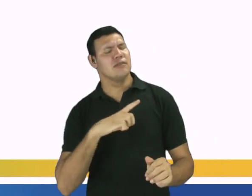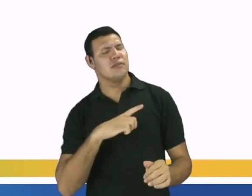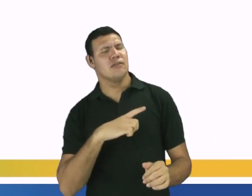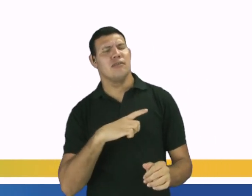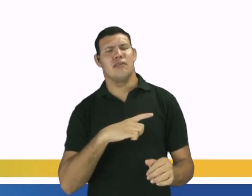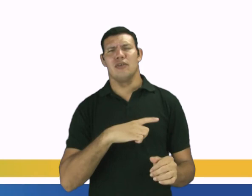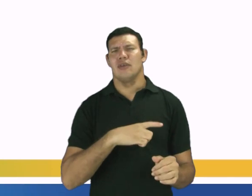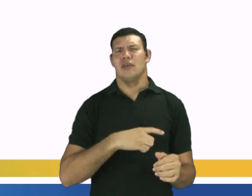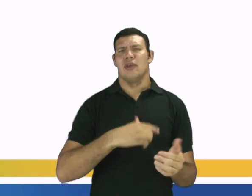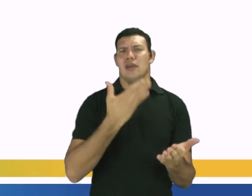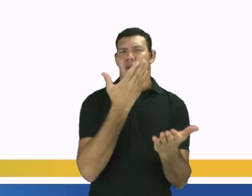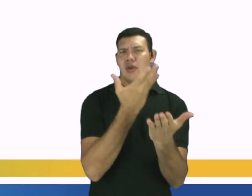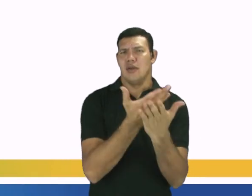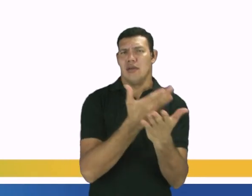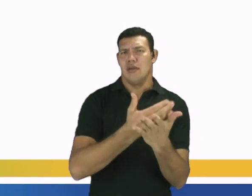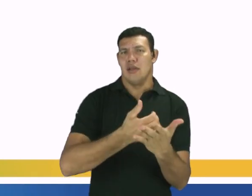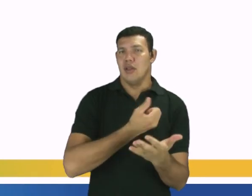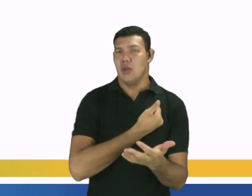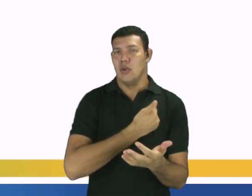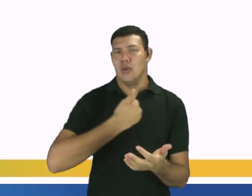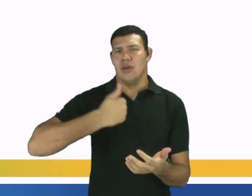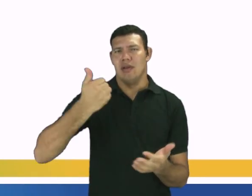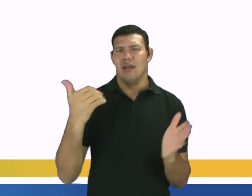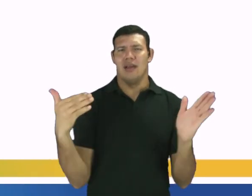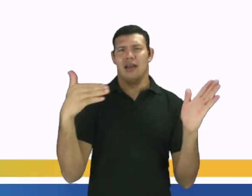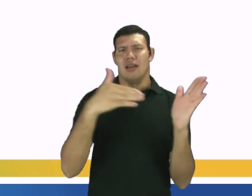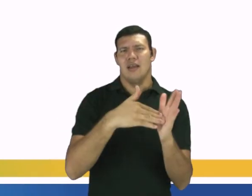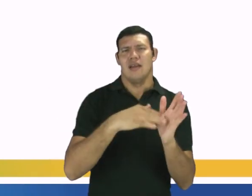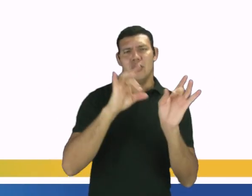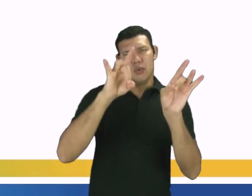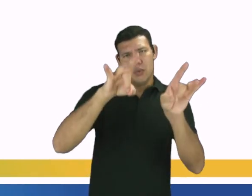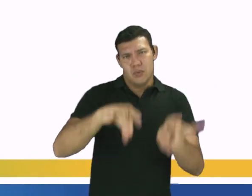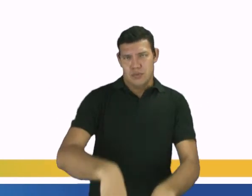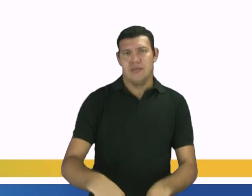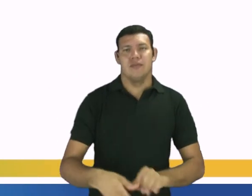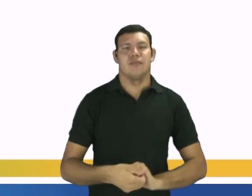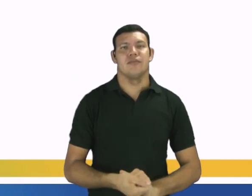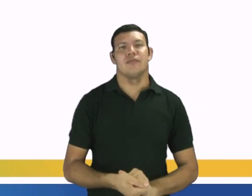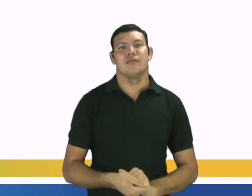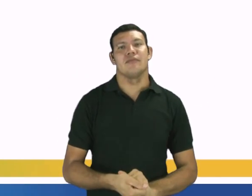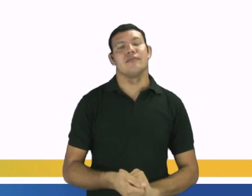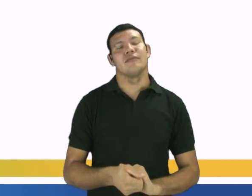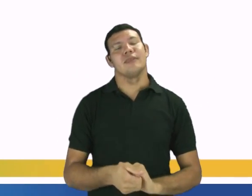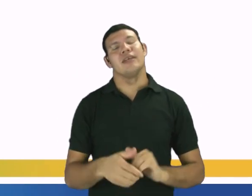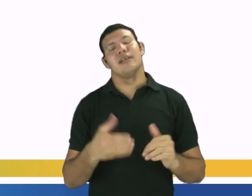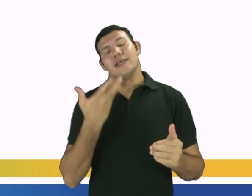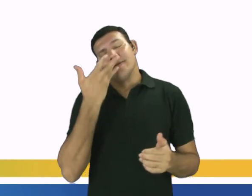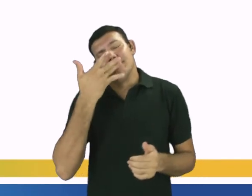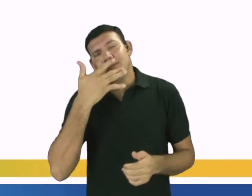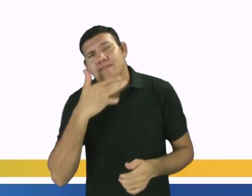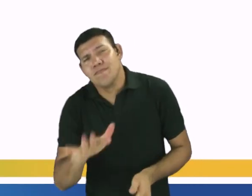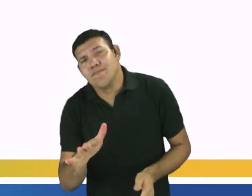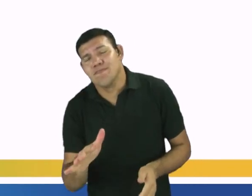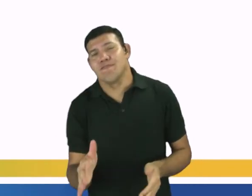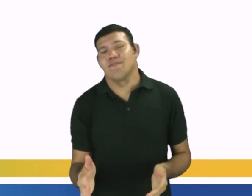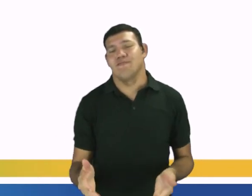número 1 até a última aula, certo, pessoal? Tudo para vocês feito com muito carinho. Bueno, chicos, no tengo más que